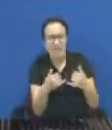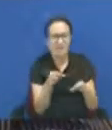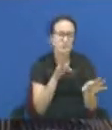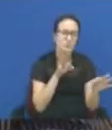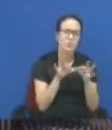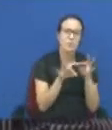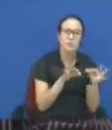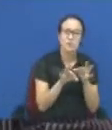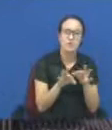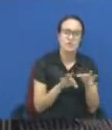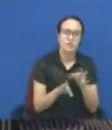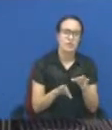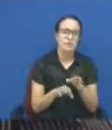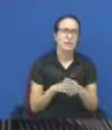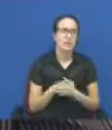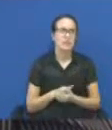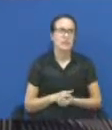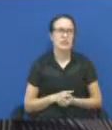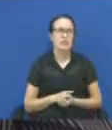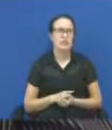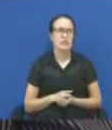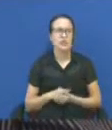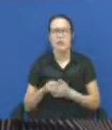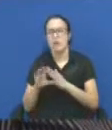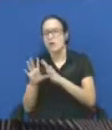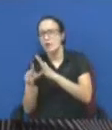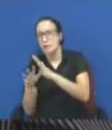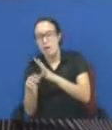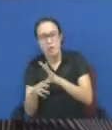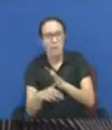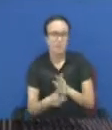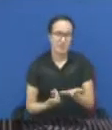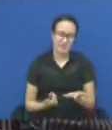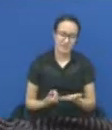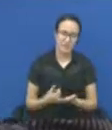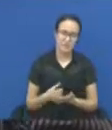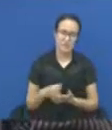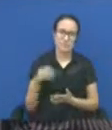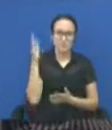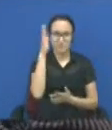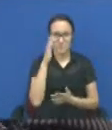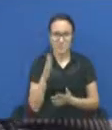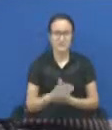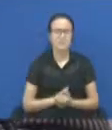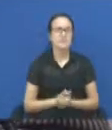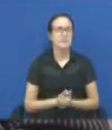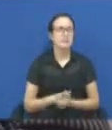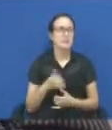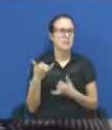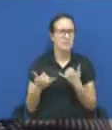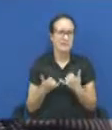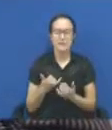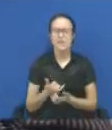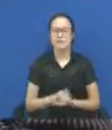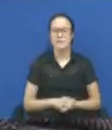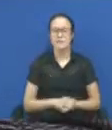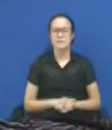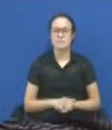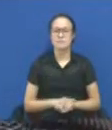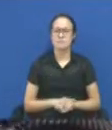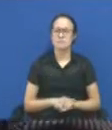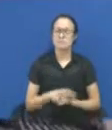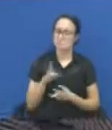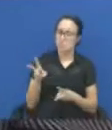daqueles que sugaram, daqueles que roubaram o nosso país. Ele chamava atenção e ao mesmo tempo ele dizia